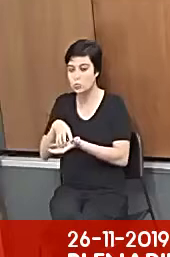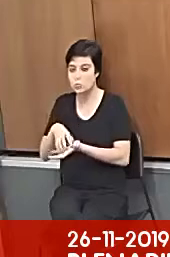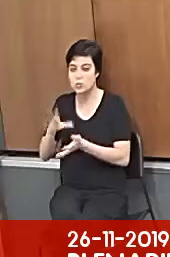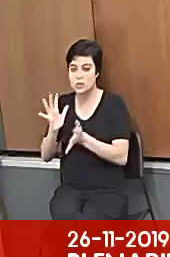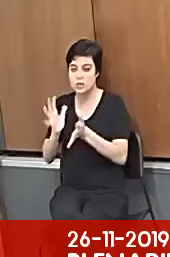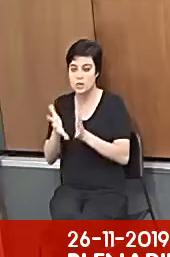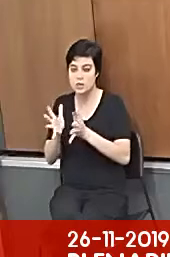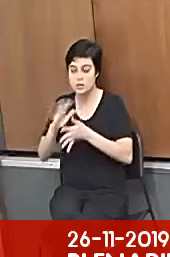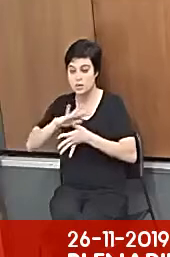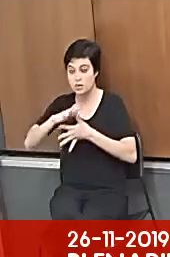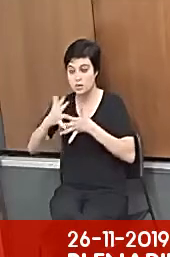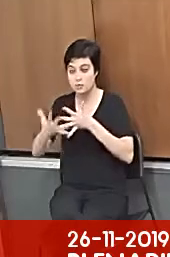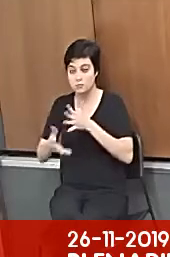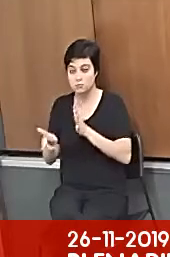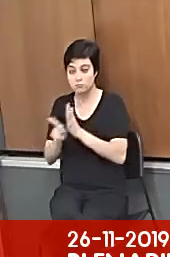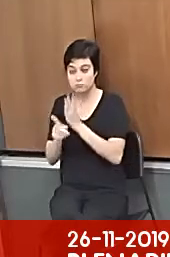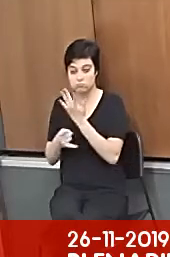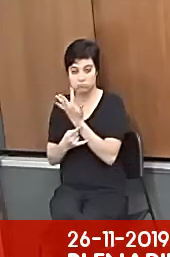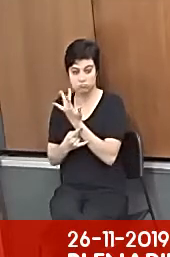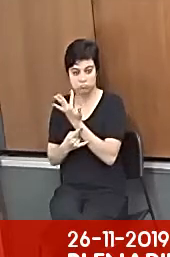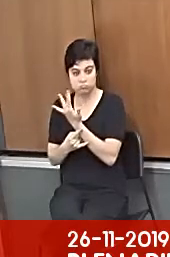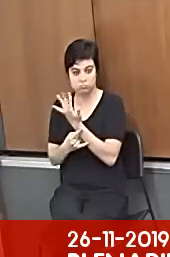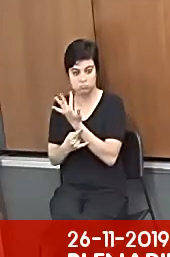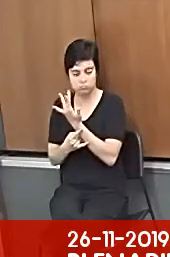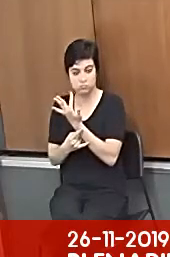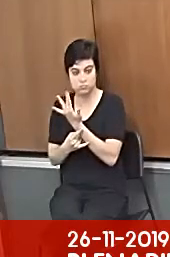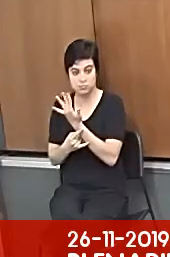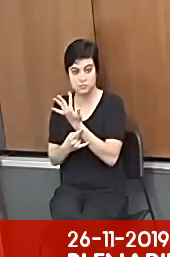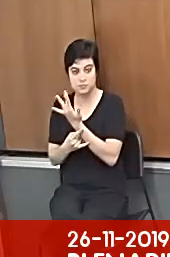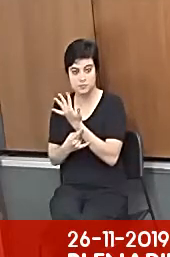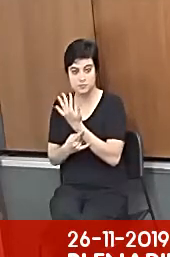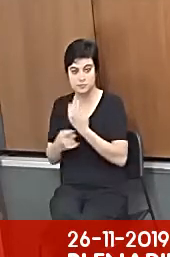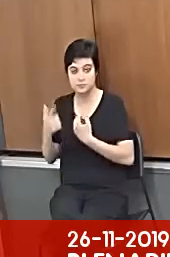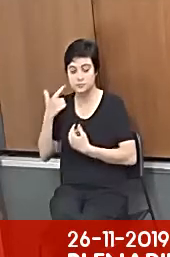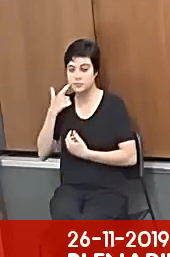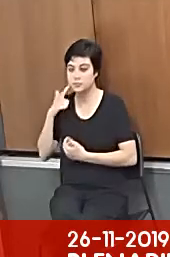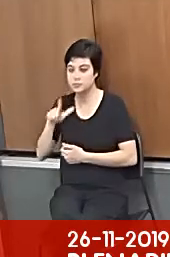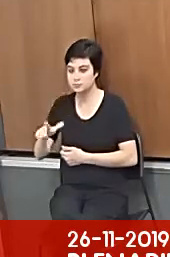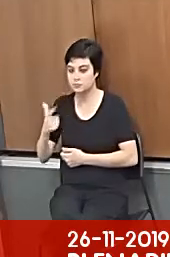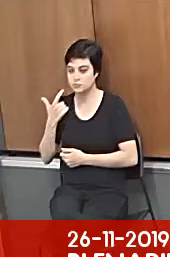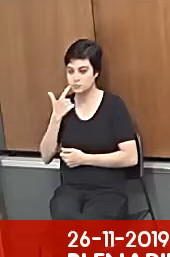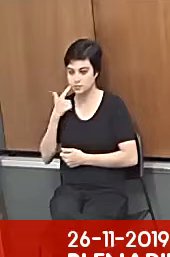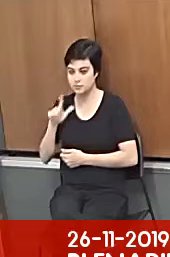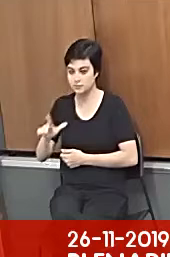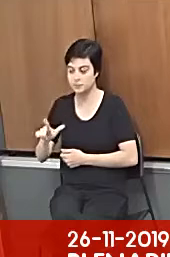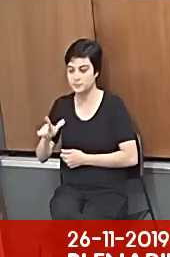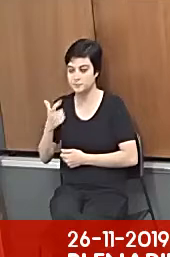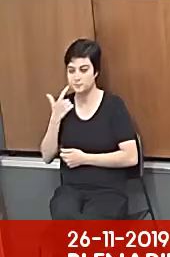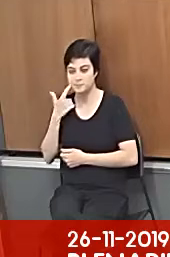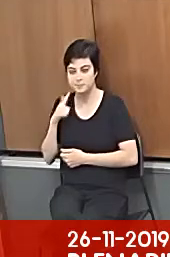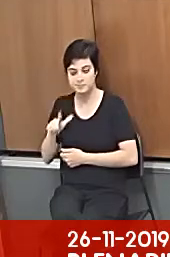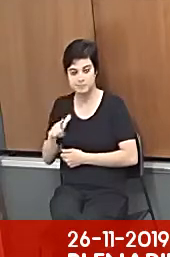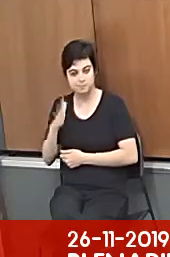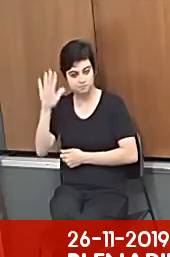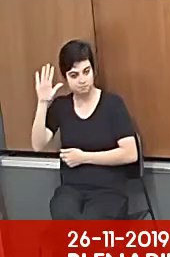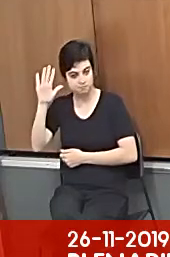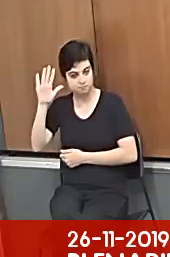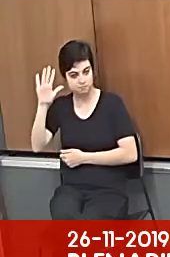Faculdade de Letras da UFMG. Muito obrigado também. Cadê a Luciene? Está aí,